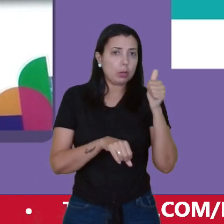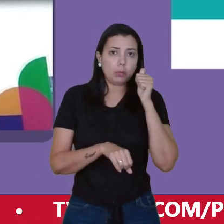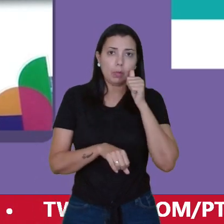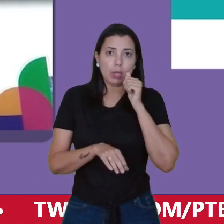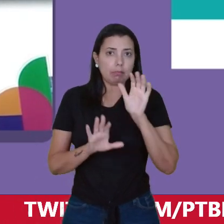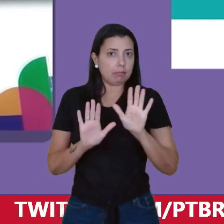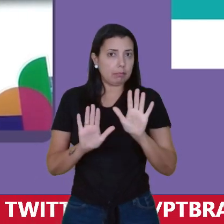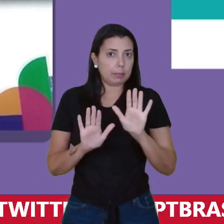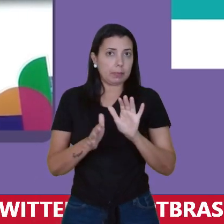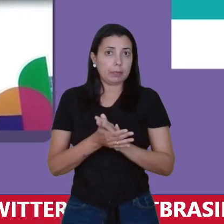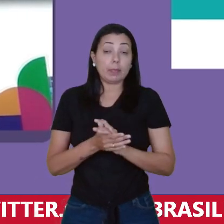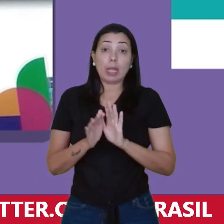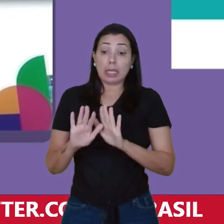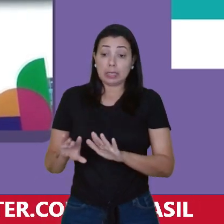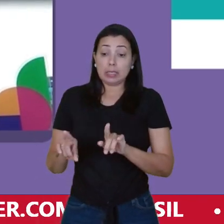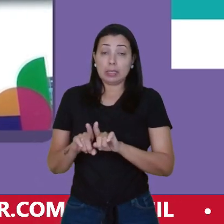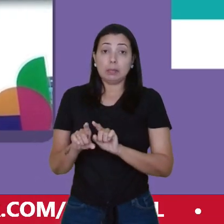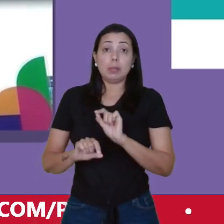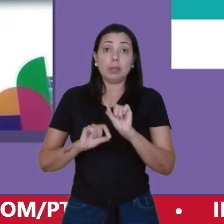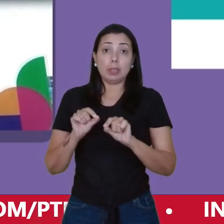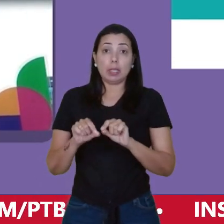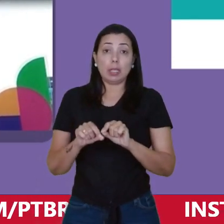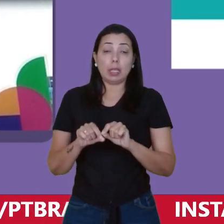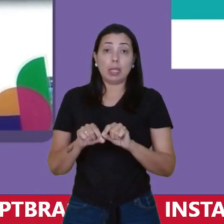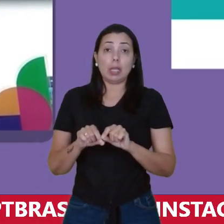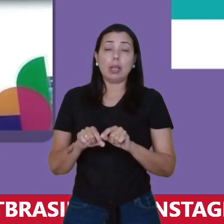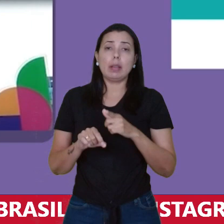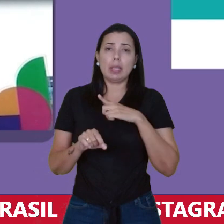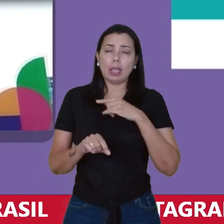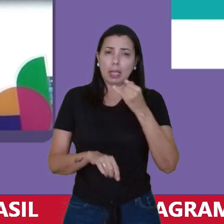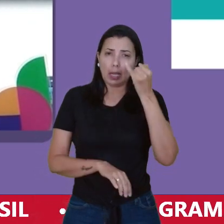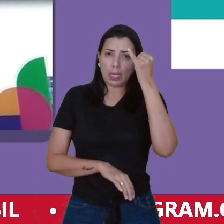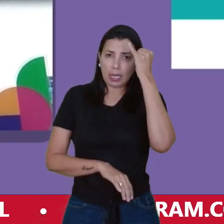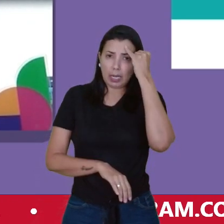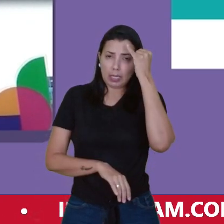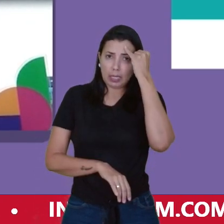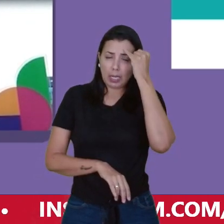mulheres. Assim como a biologia vai dizer de forma